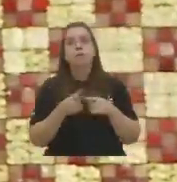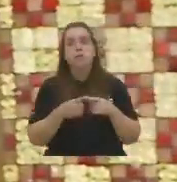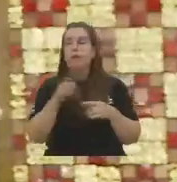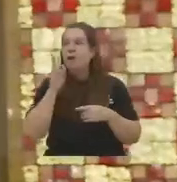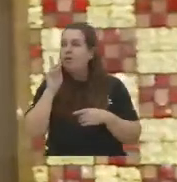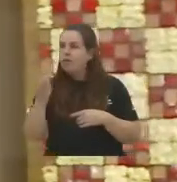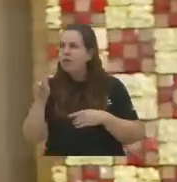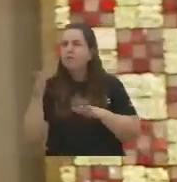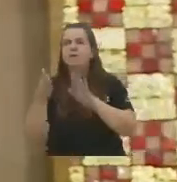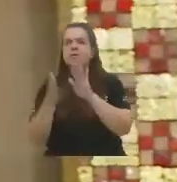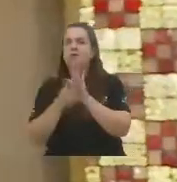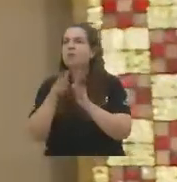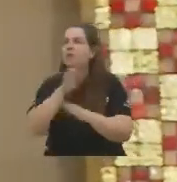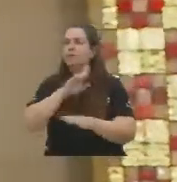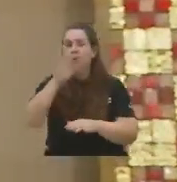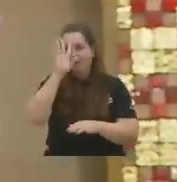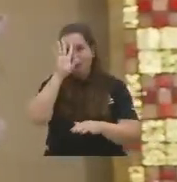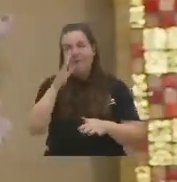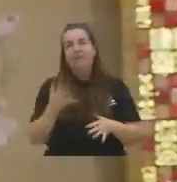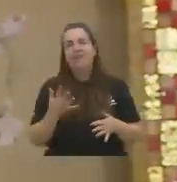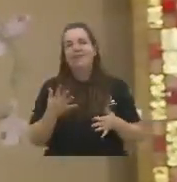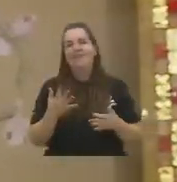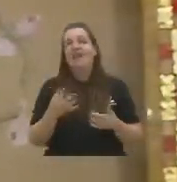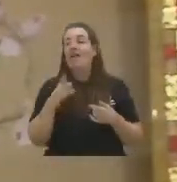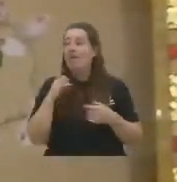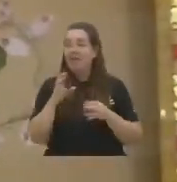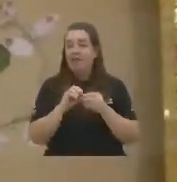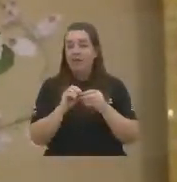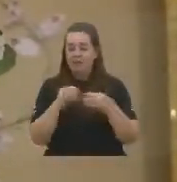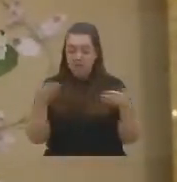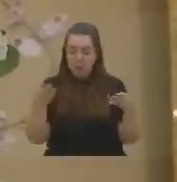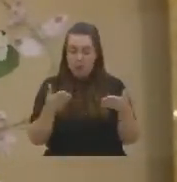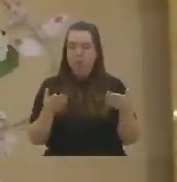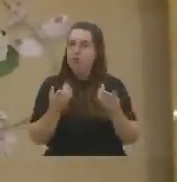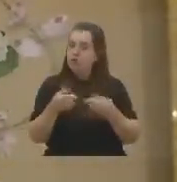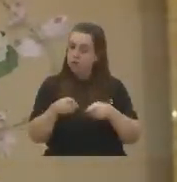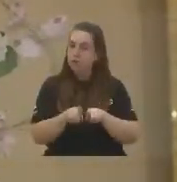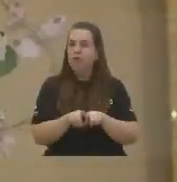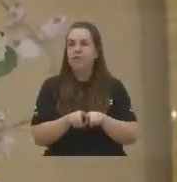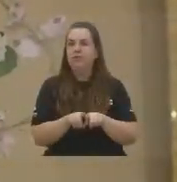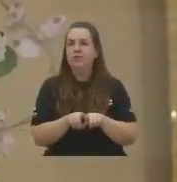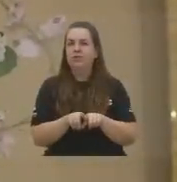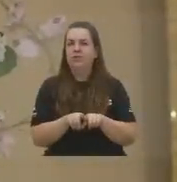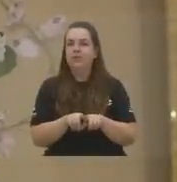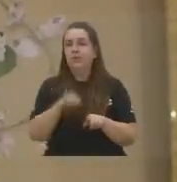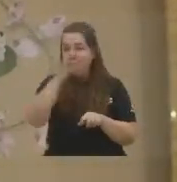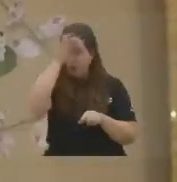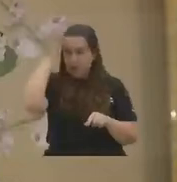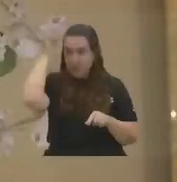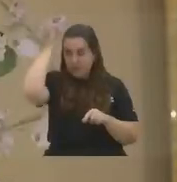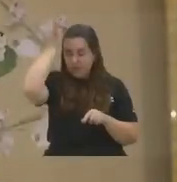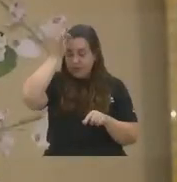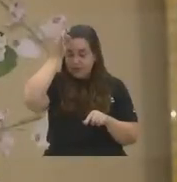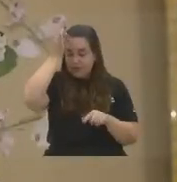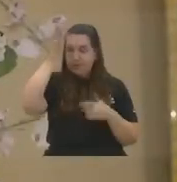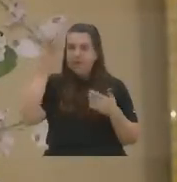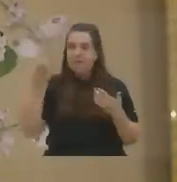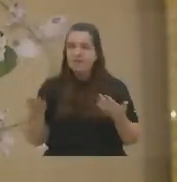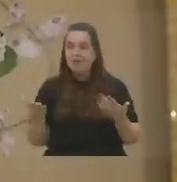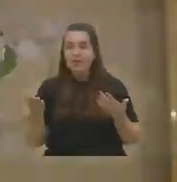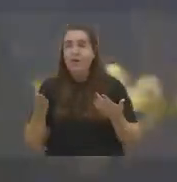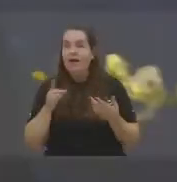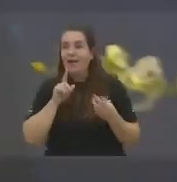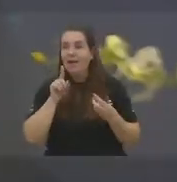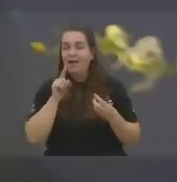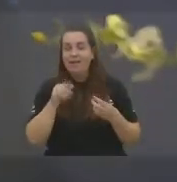as promessas do Senhor. E Ele vai realizar hoje novamente. O Espírito Santo é